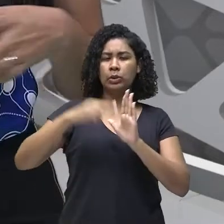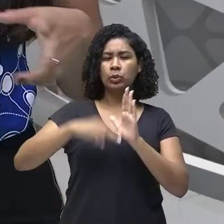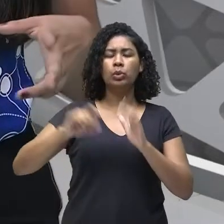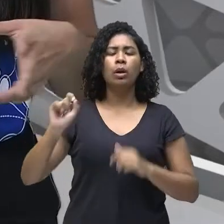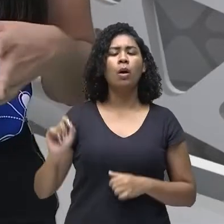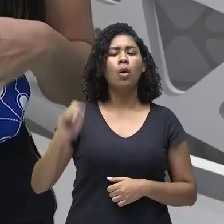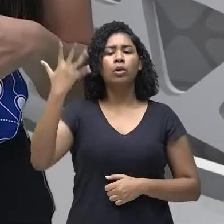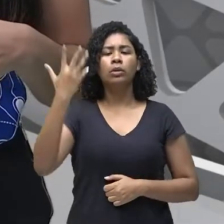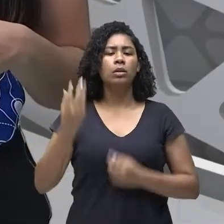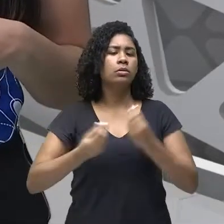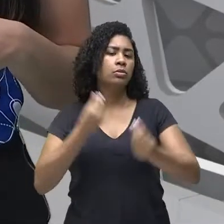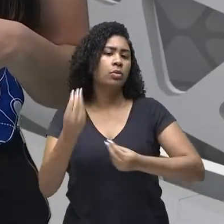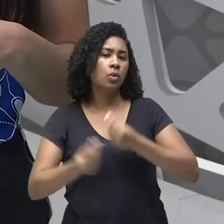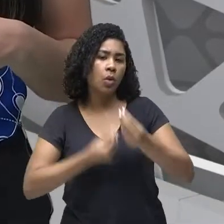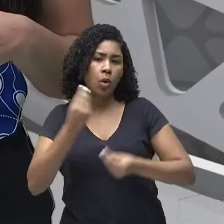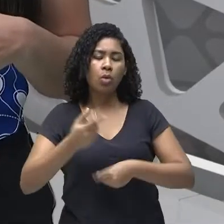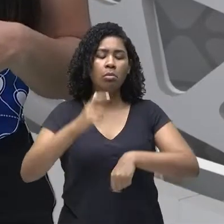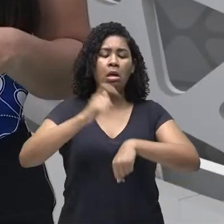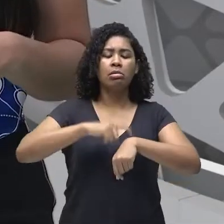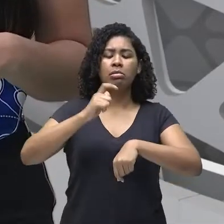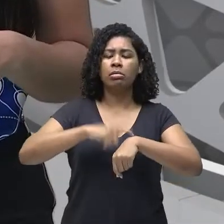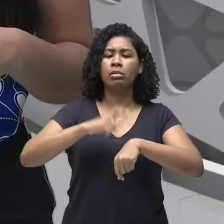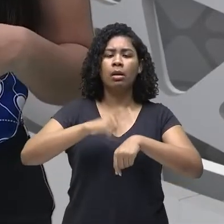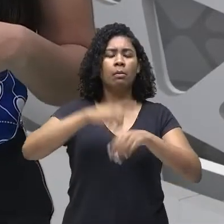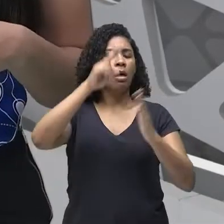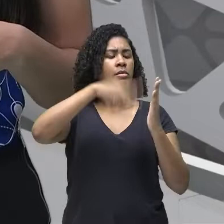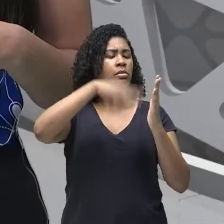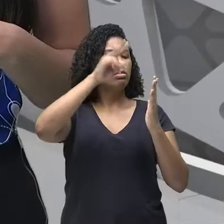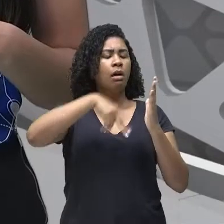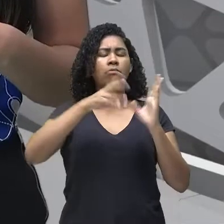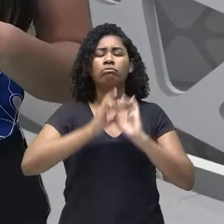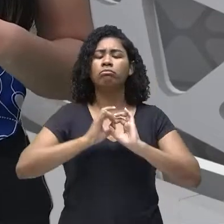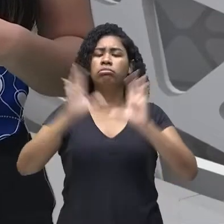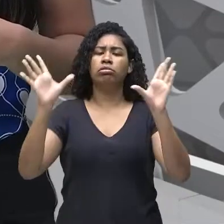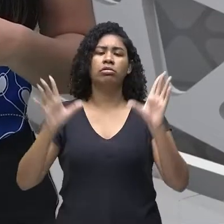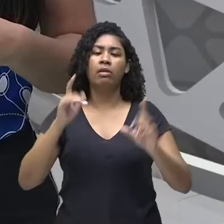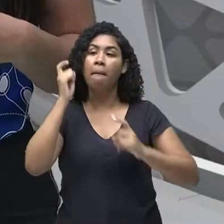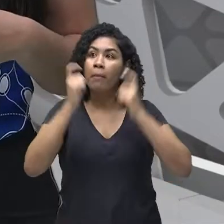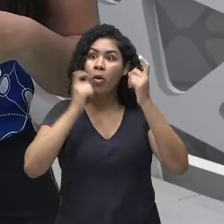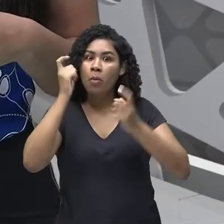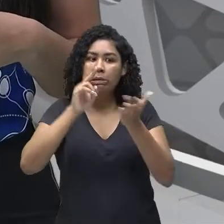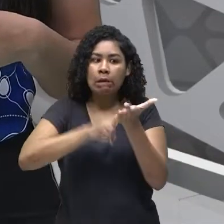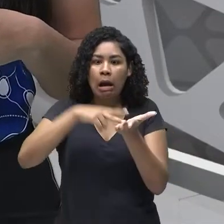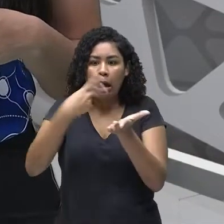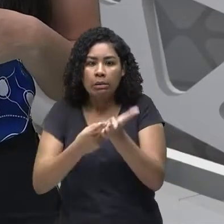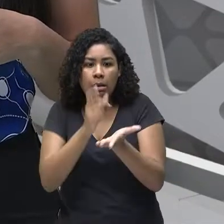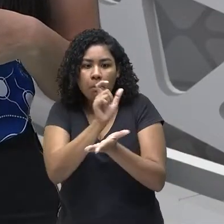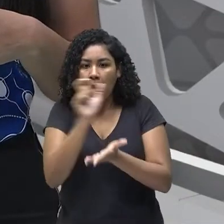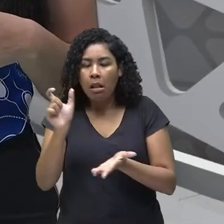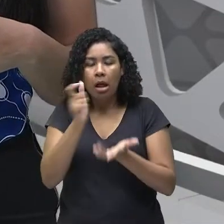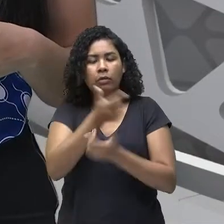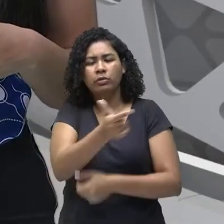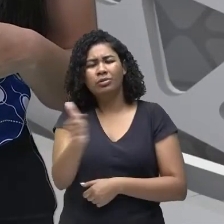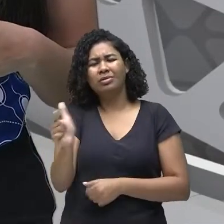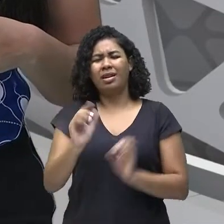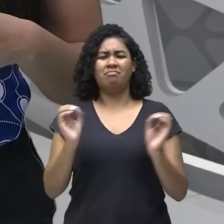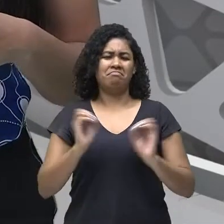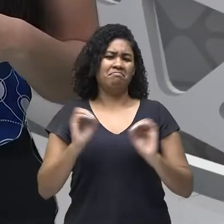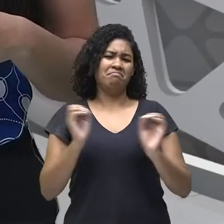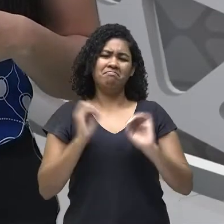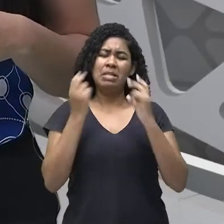por longos espaços de tempo, sem aquela preocupação de traduzir palavras que não